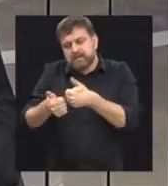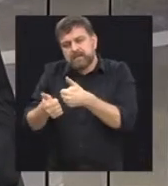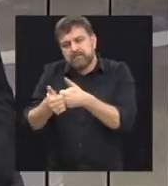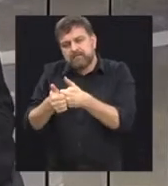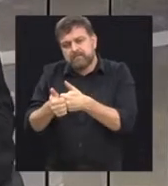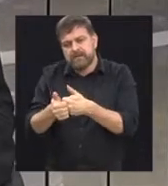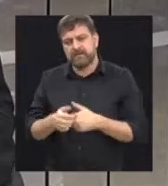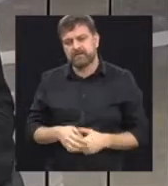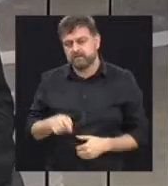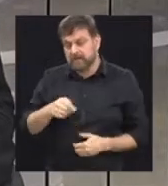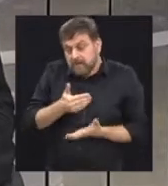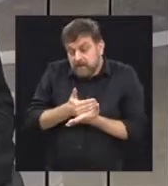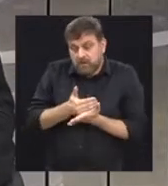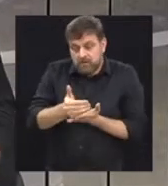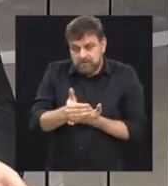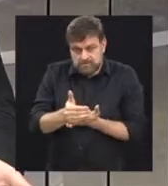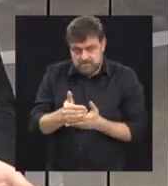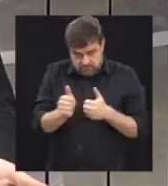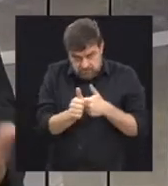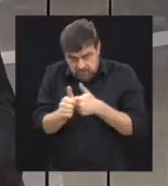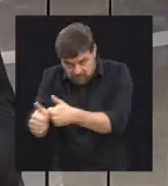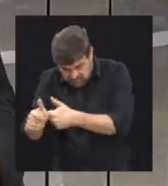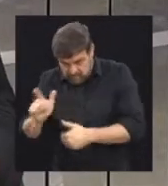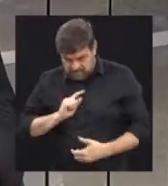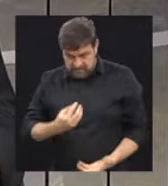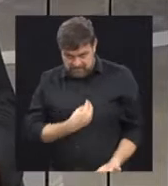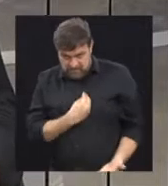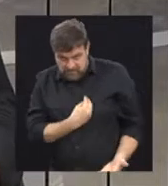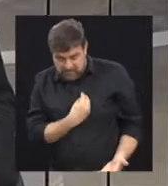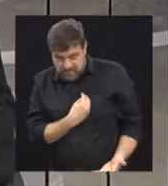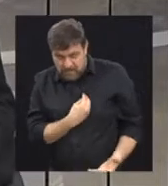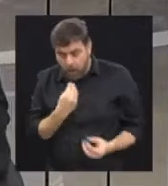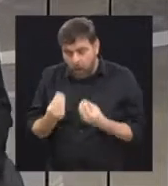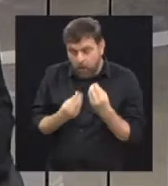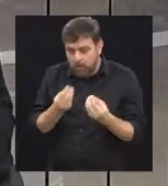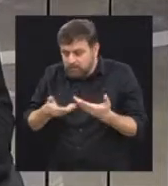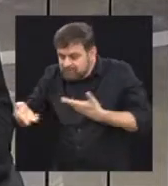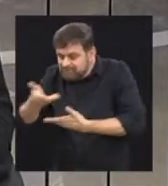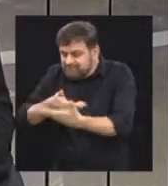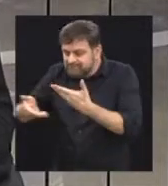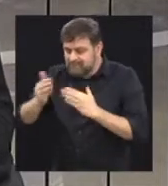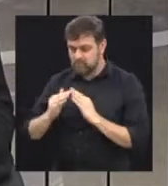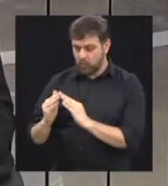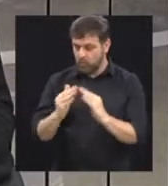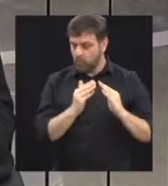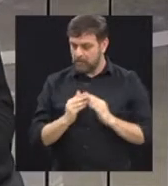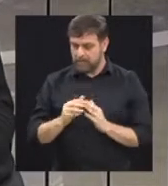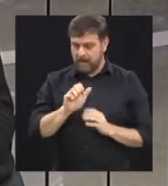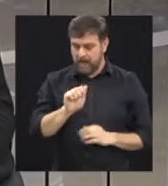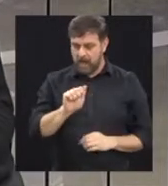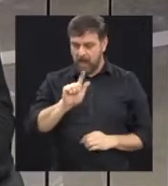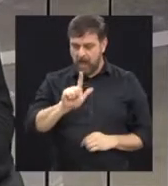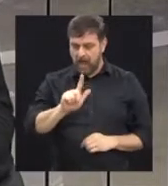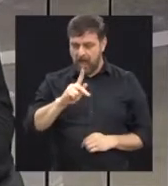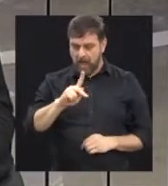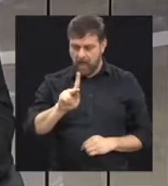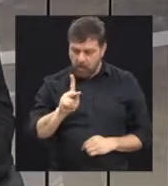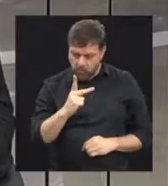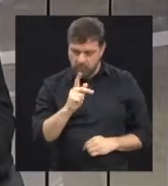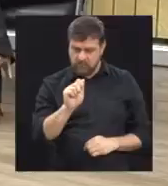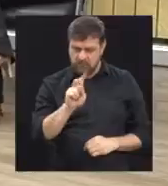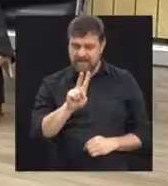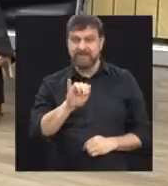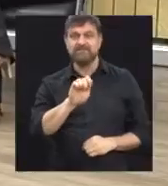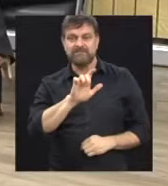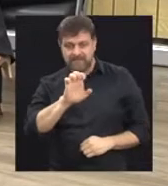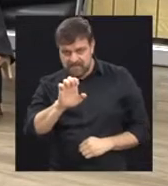ali do Alphaville, que começou, eles acompanham? Como que é essa receptividade de ver quanto cresceu a entidade?